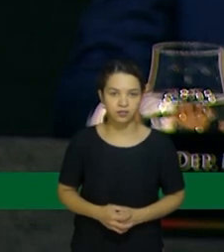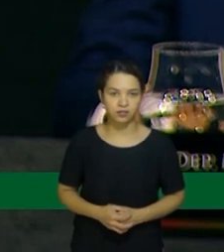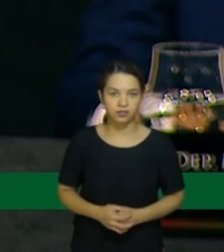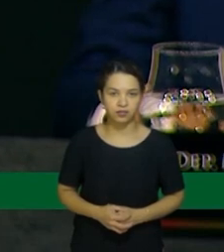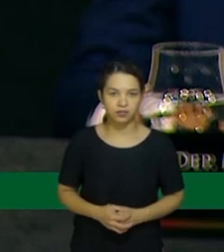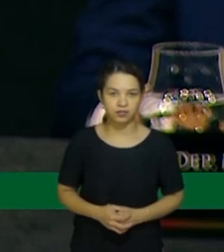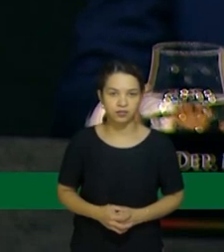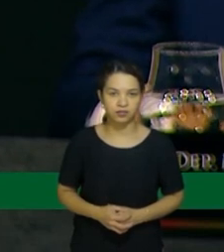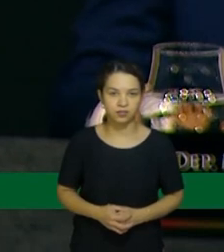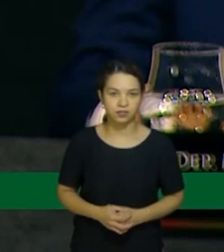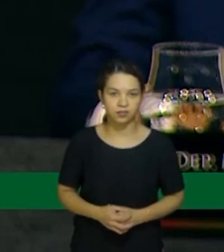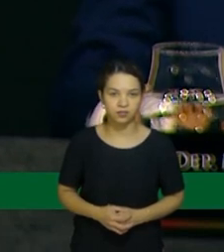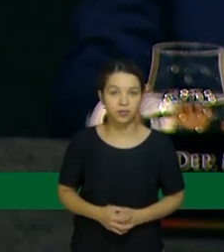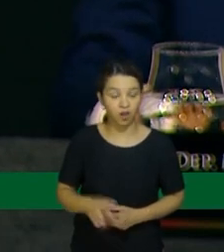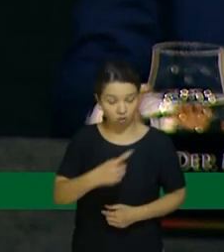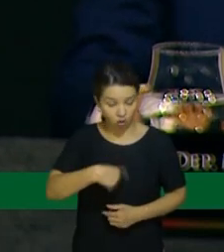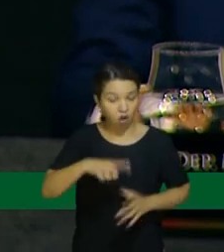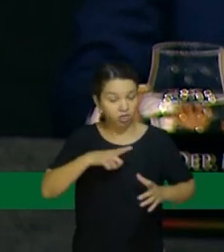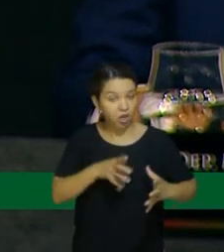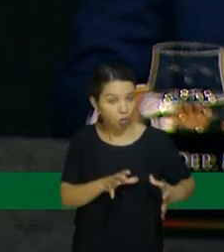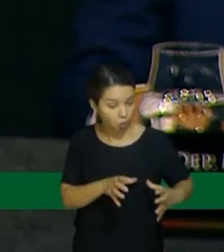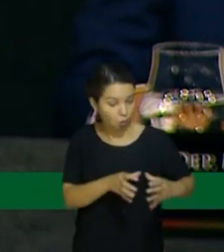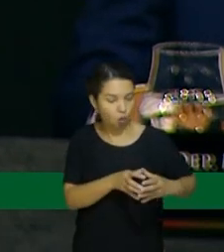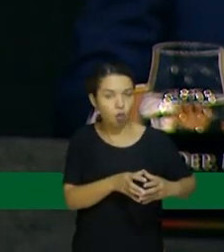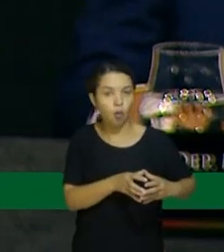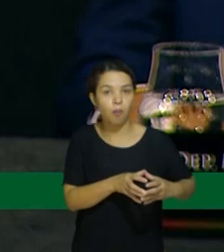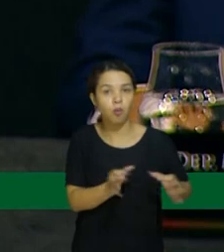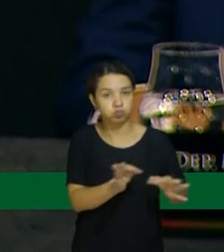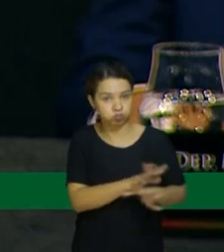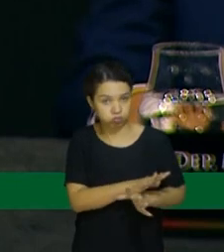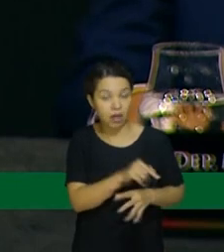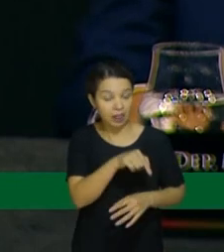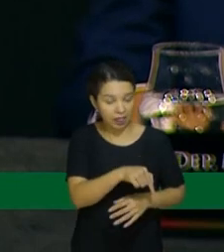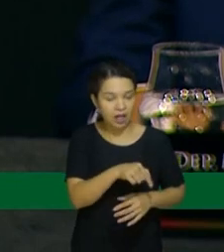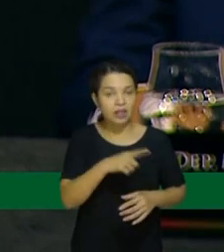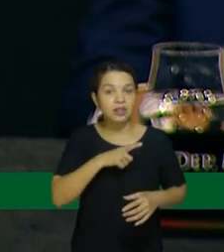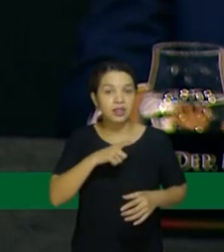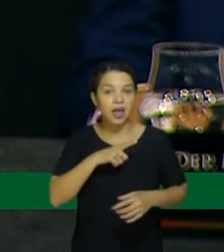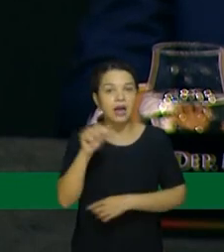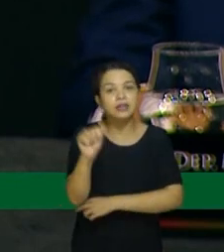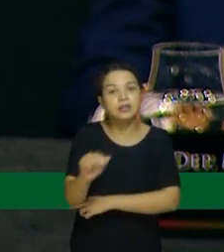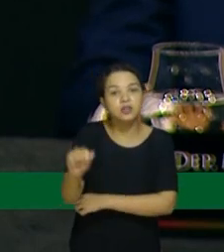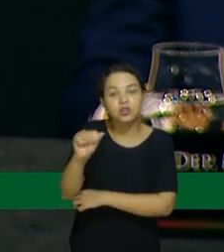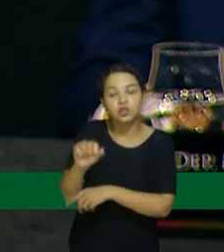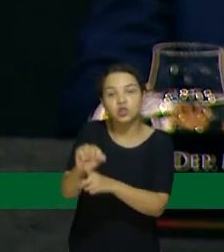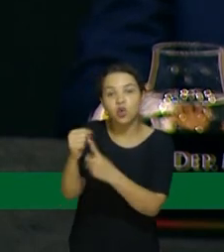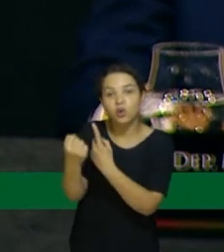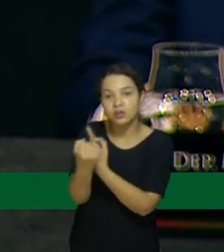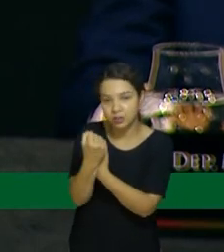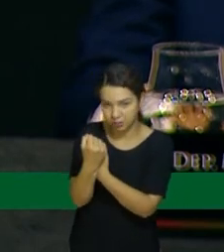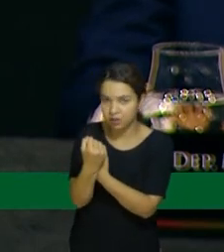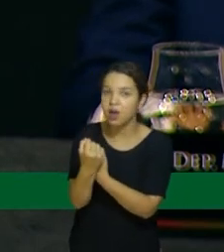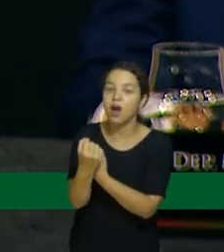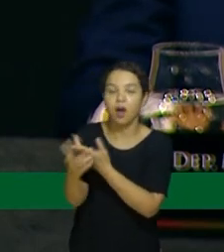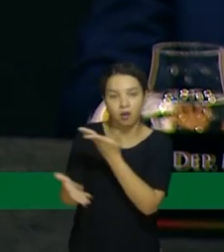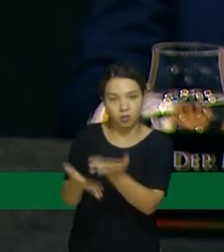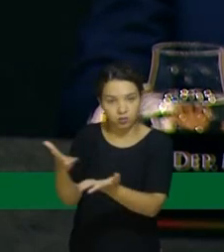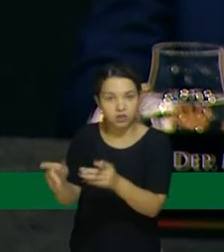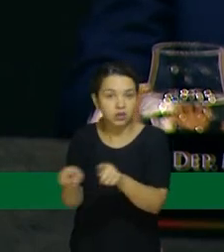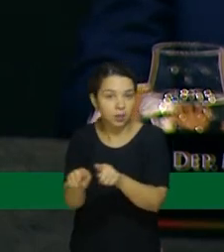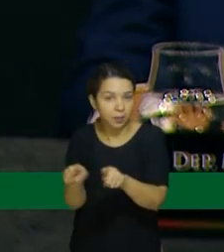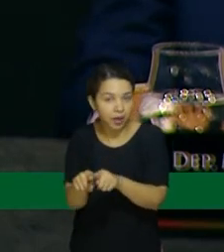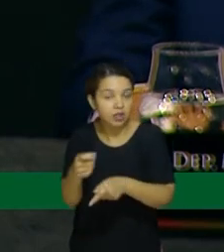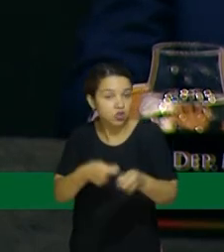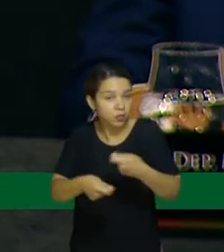eh temos uma equipe própria né com assistente social administrativos um